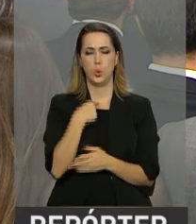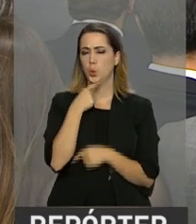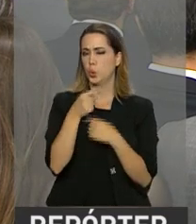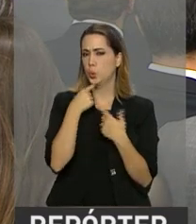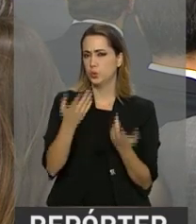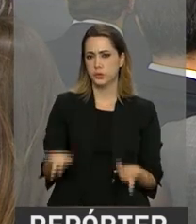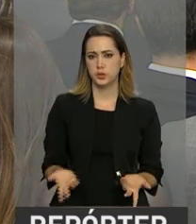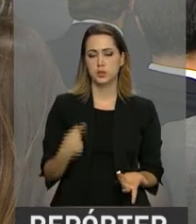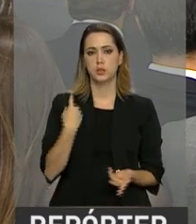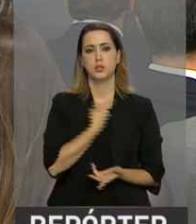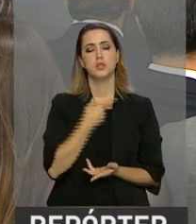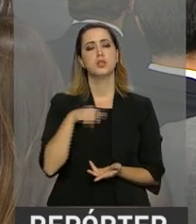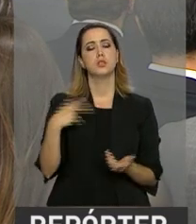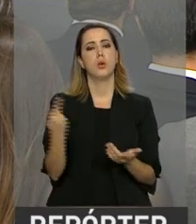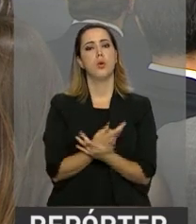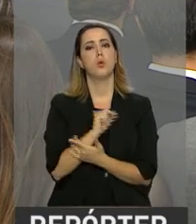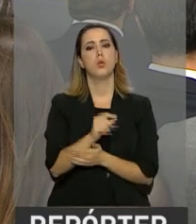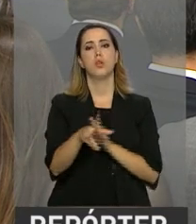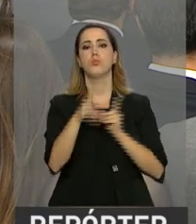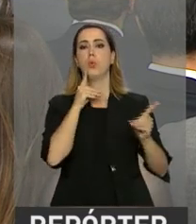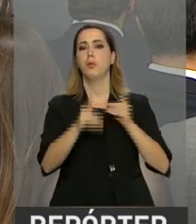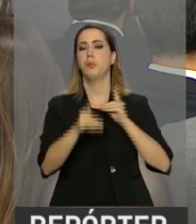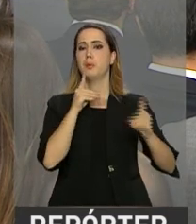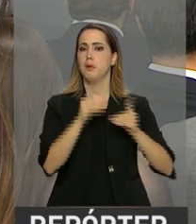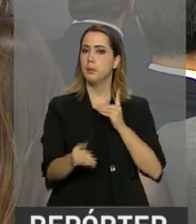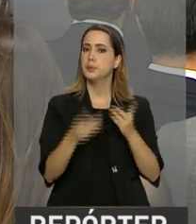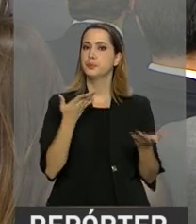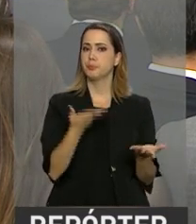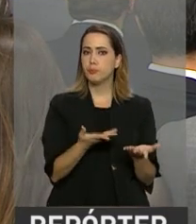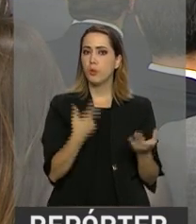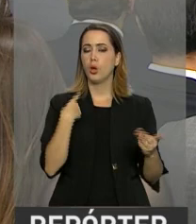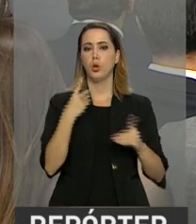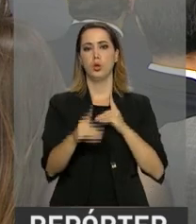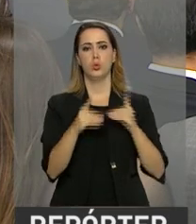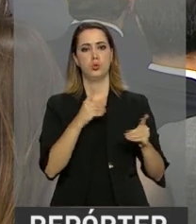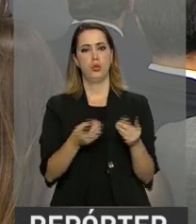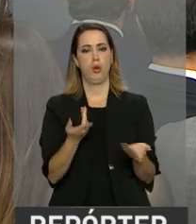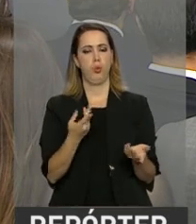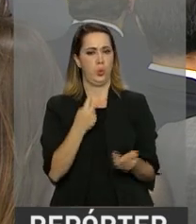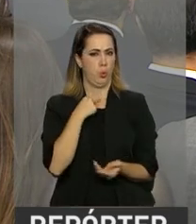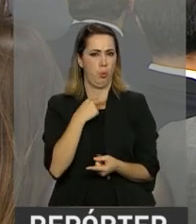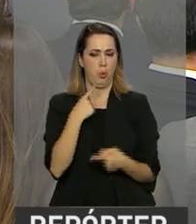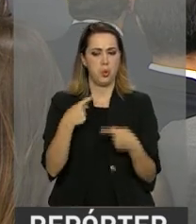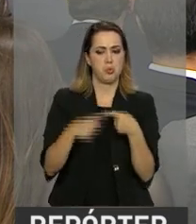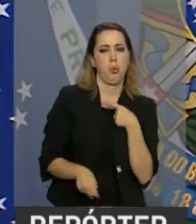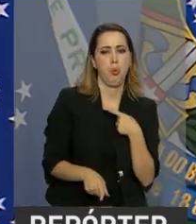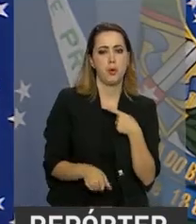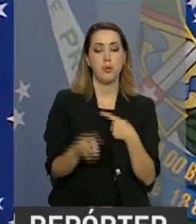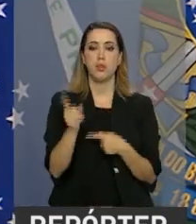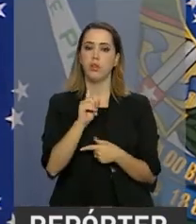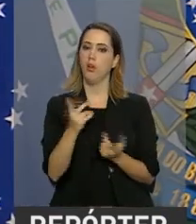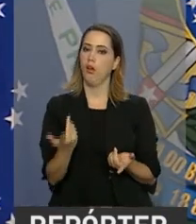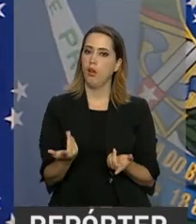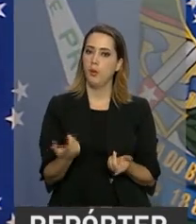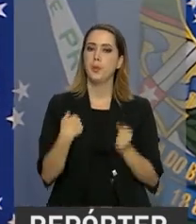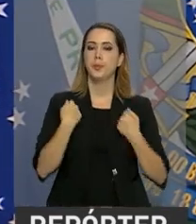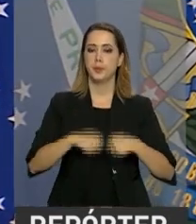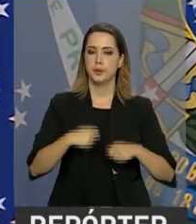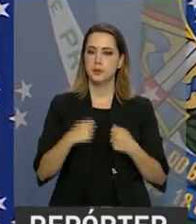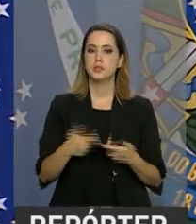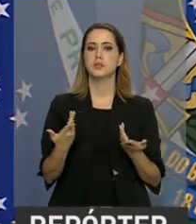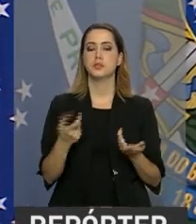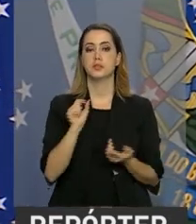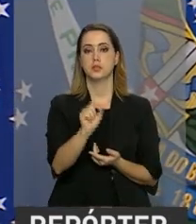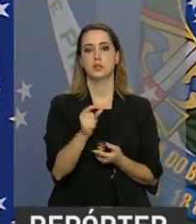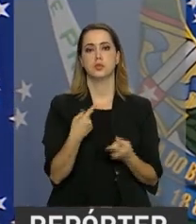alguma, que isso se faz por meio do diálogo, diálogo intenso. E um diálogo não proibido, porque se proibido fosse dialogar em relação a